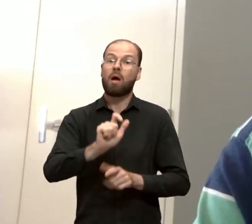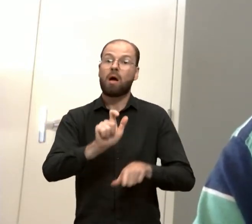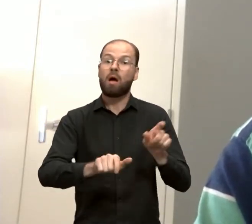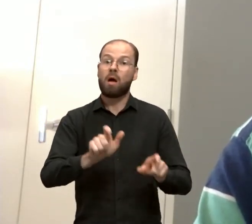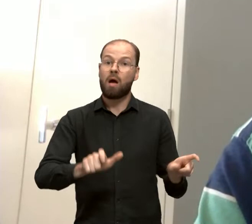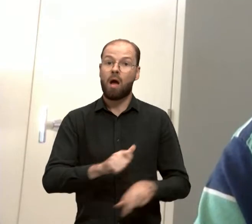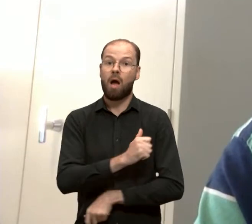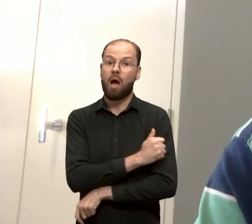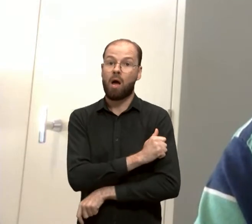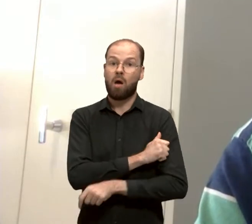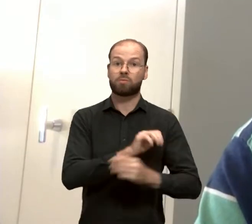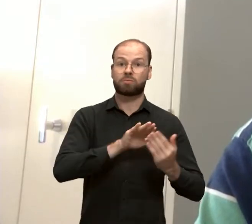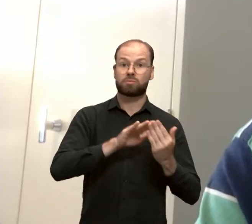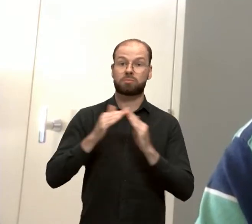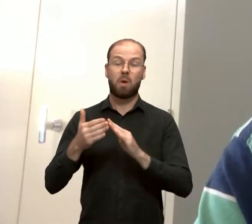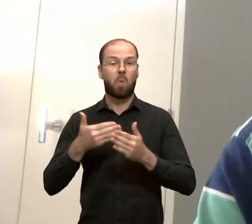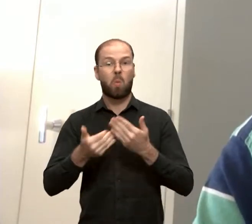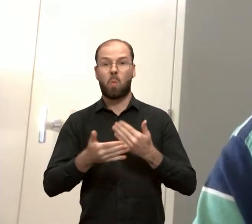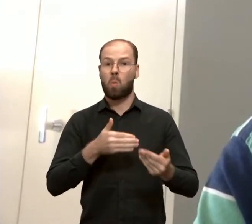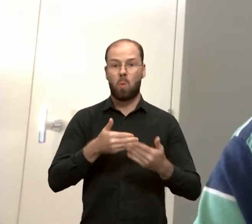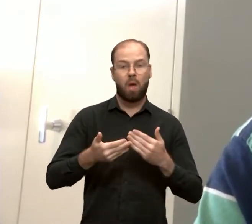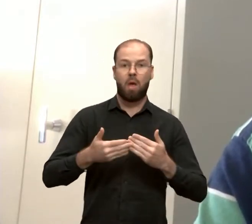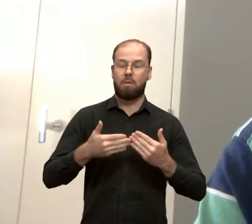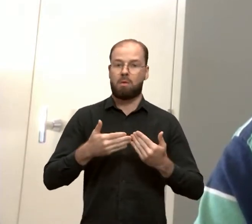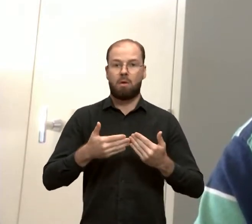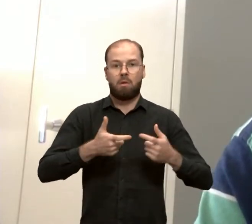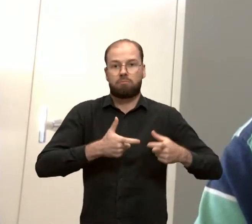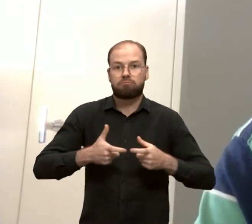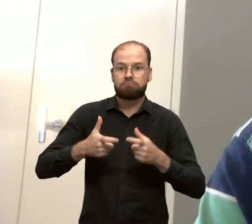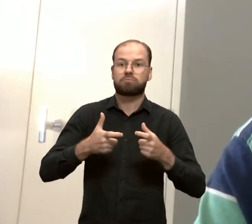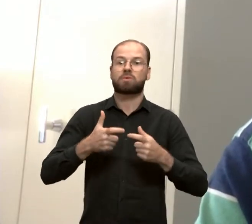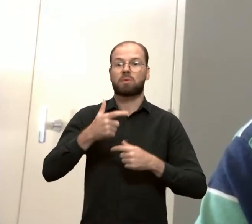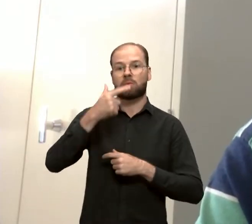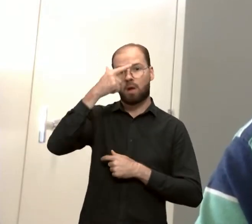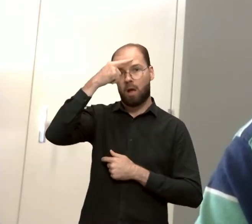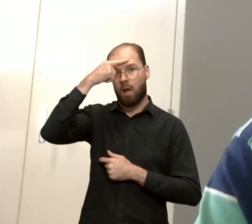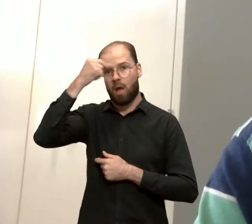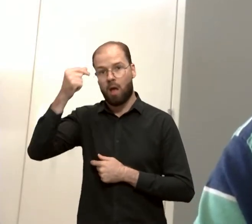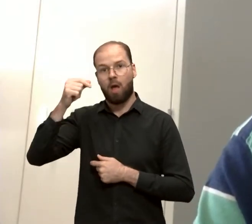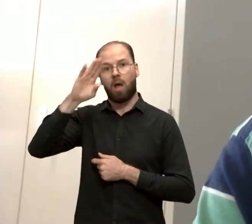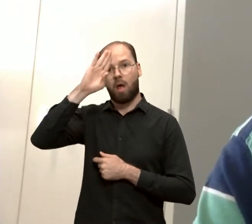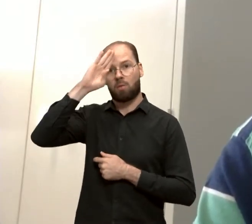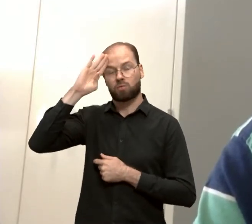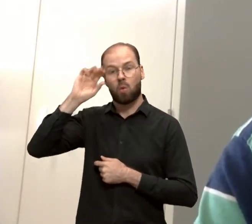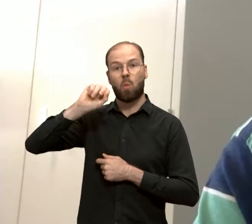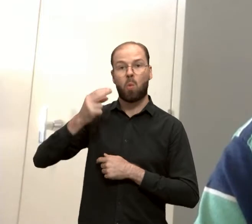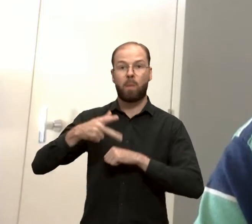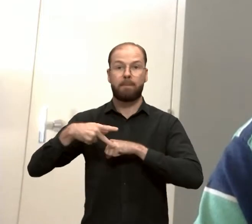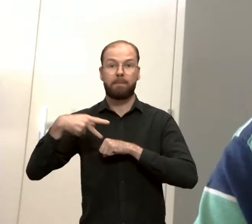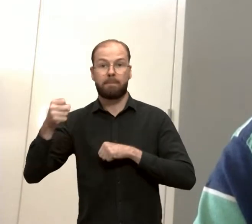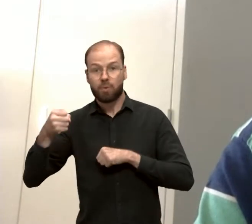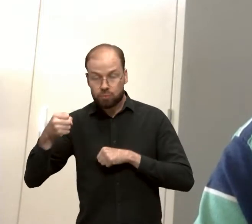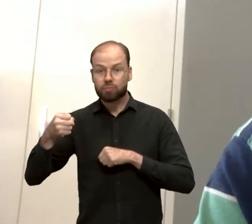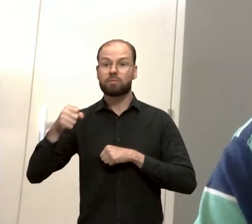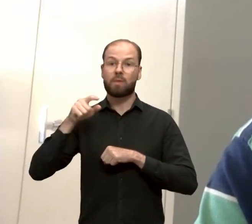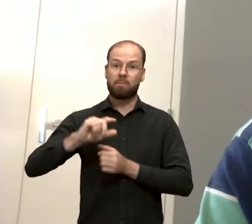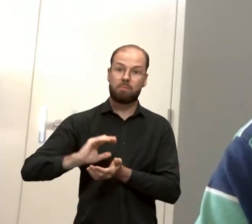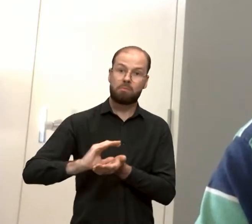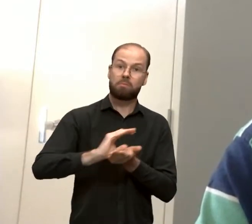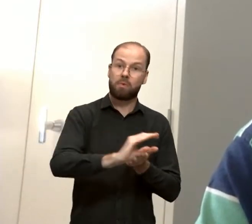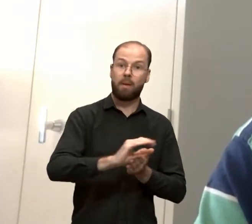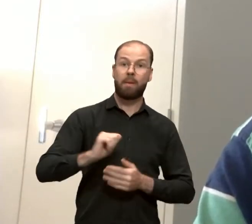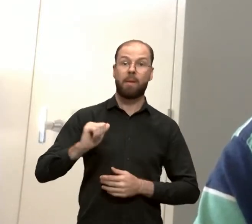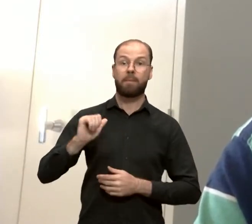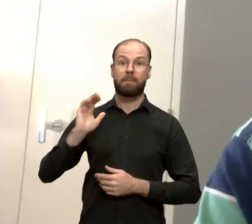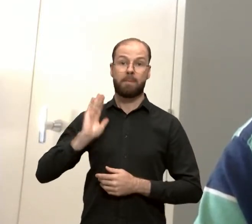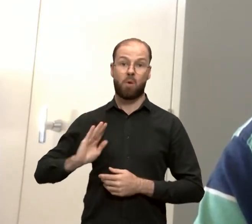seja de vários níveis de graduação e de pós, entre os países, né? E financia bolsas de pós-graduação. No caso do